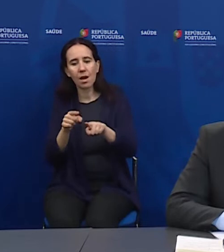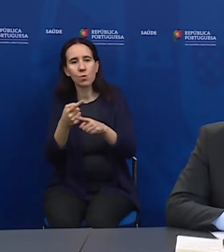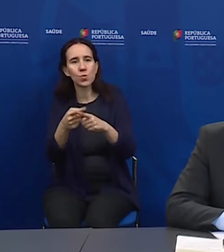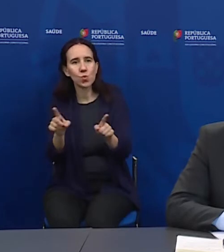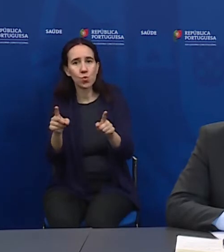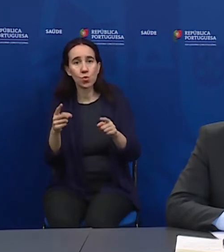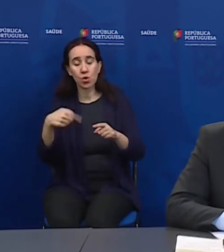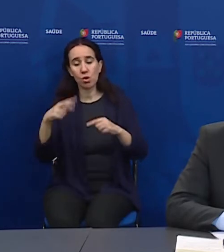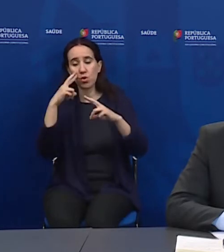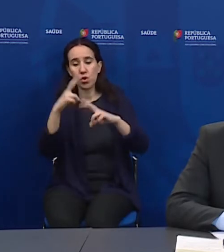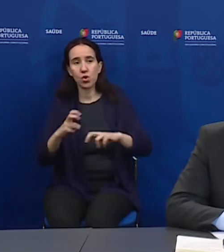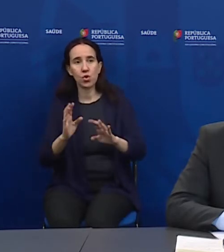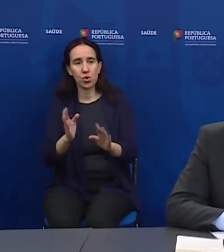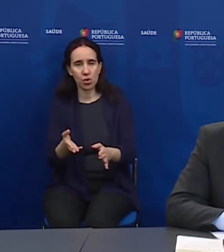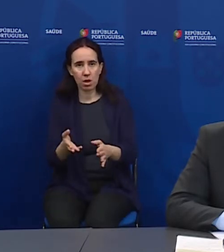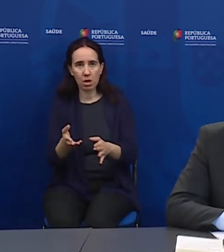já detectámos